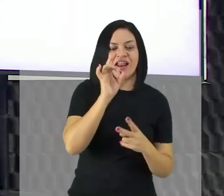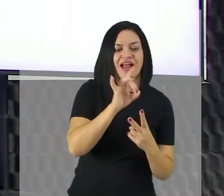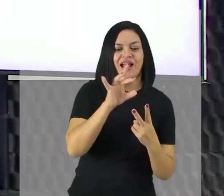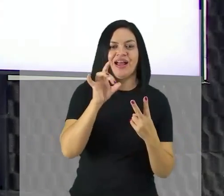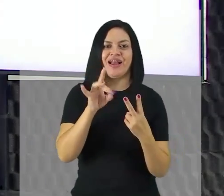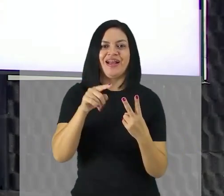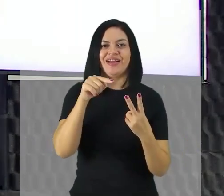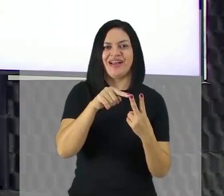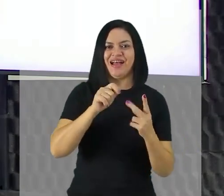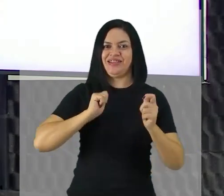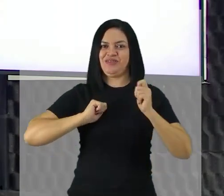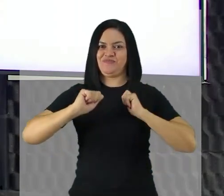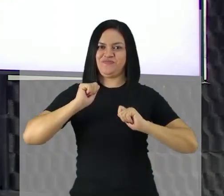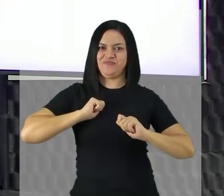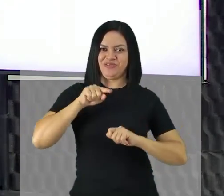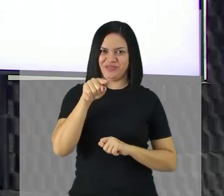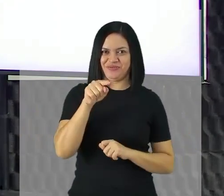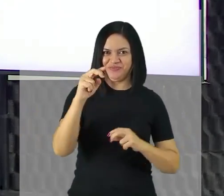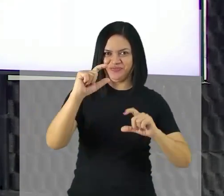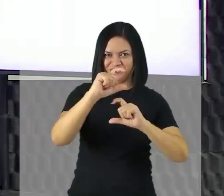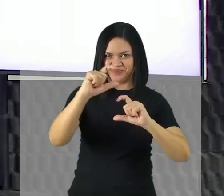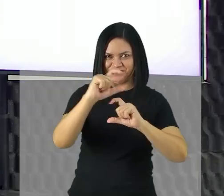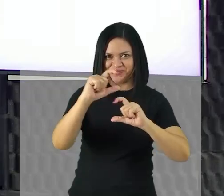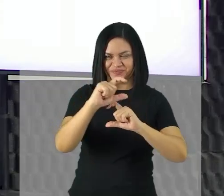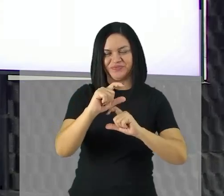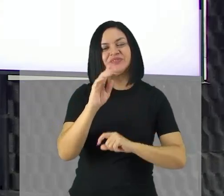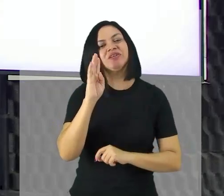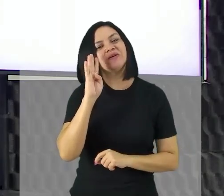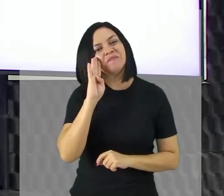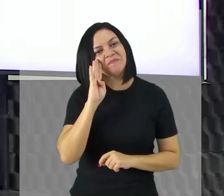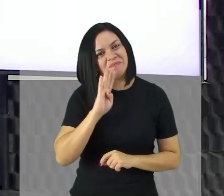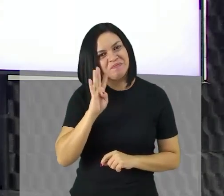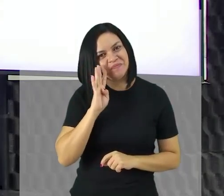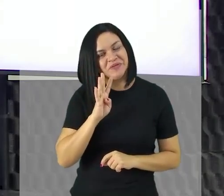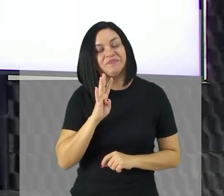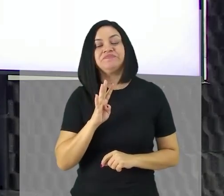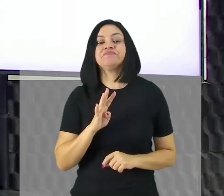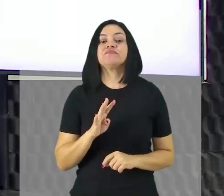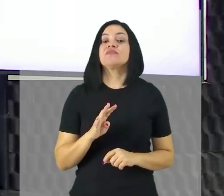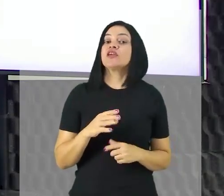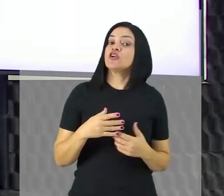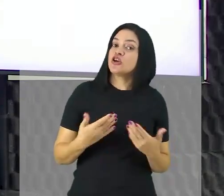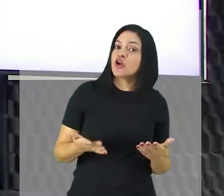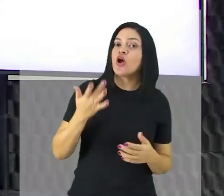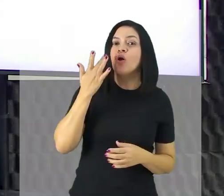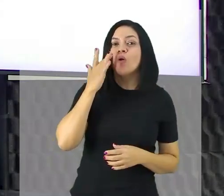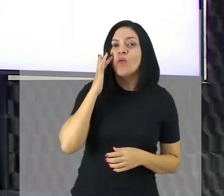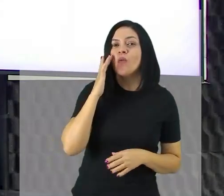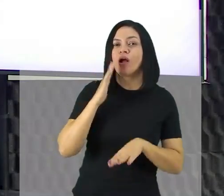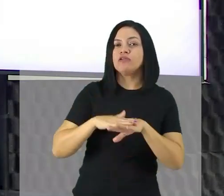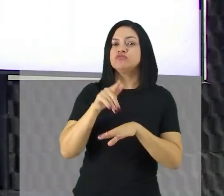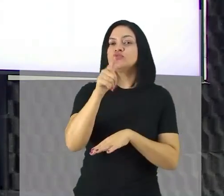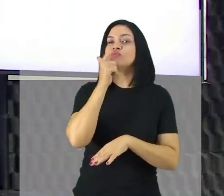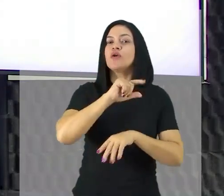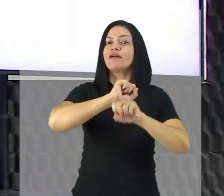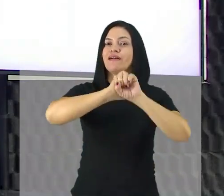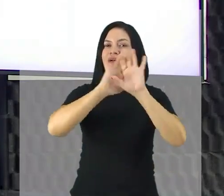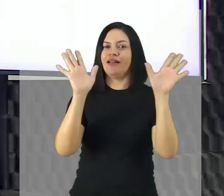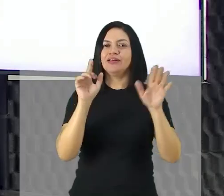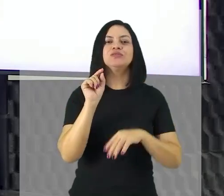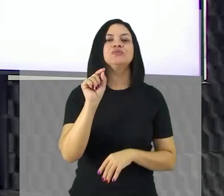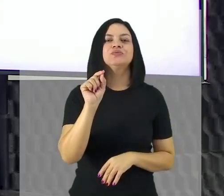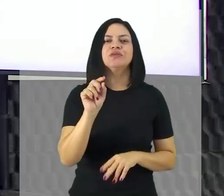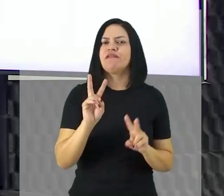personagem? Beleza. Aí, gente, eu acho que tá um pouco claro aí